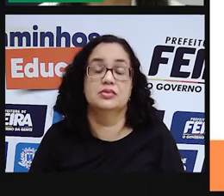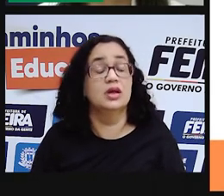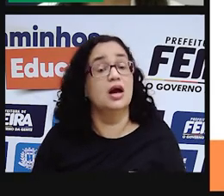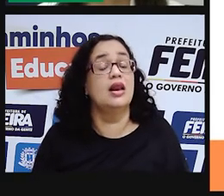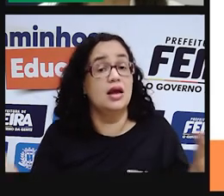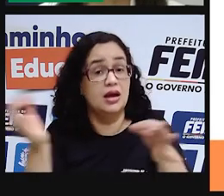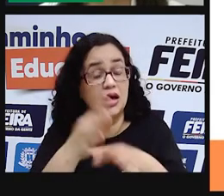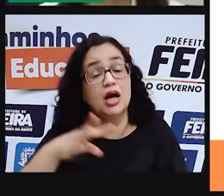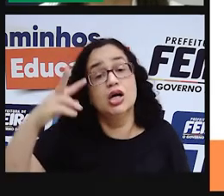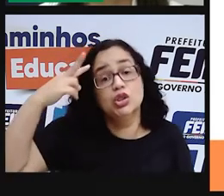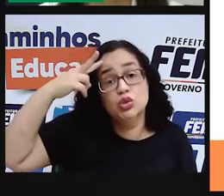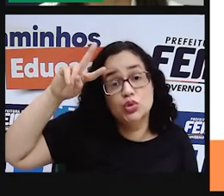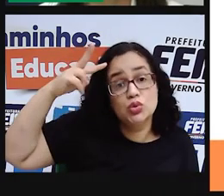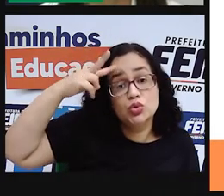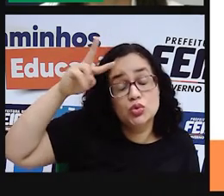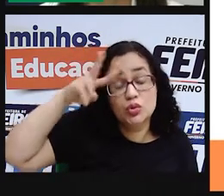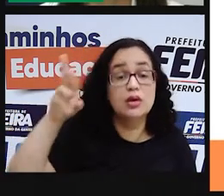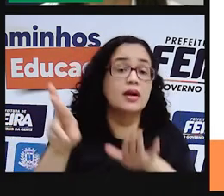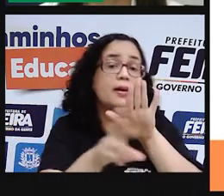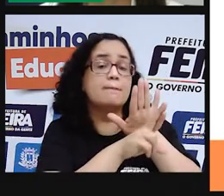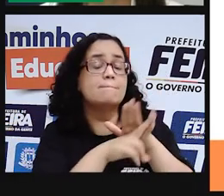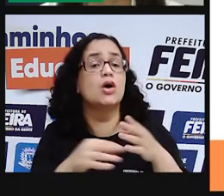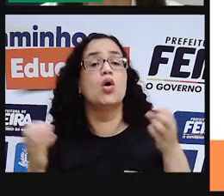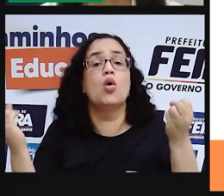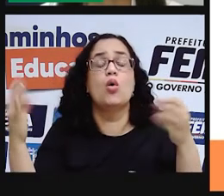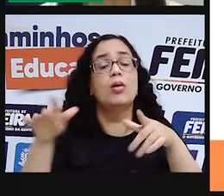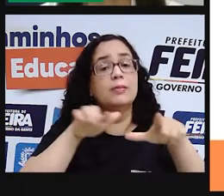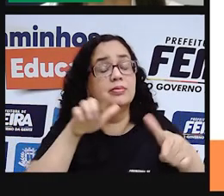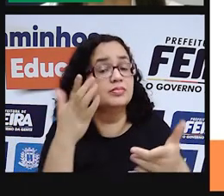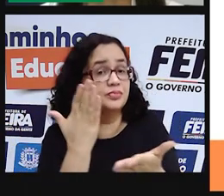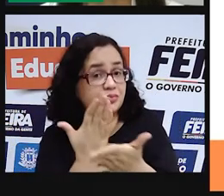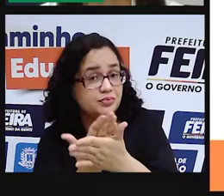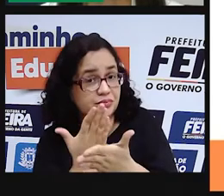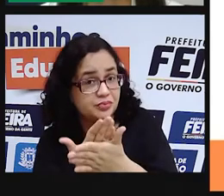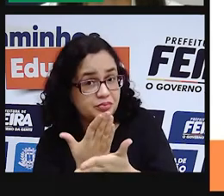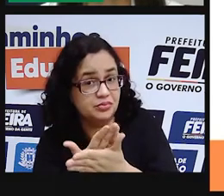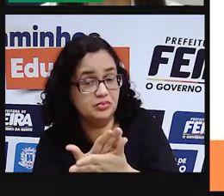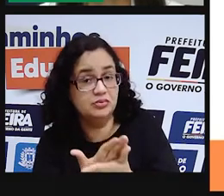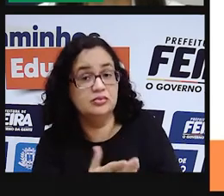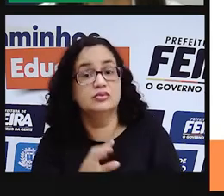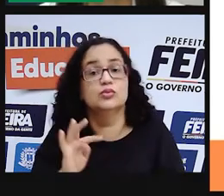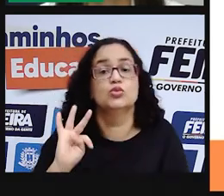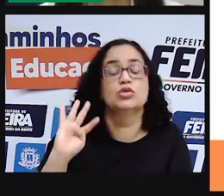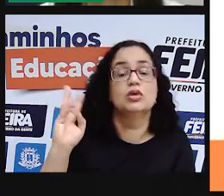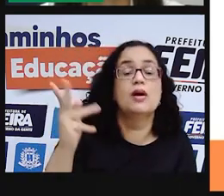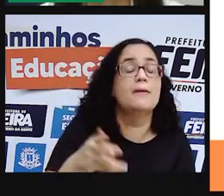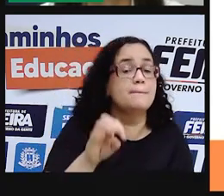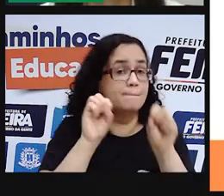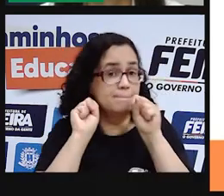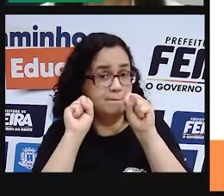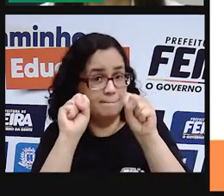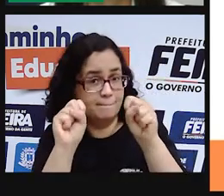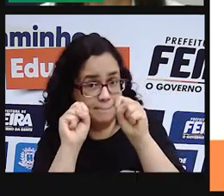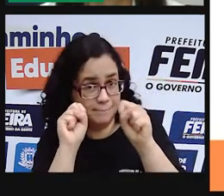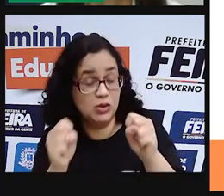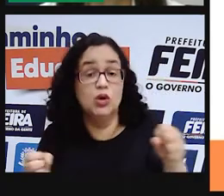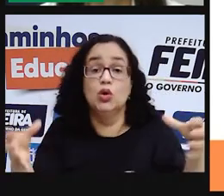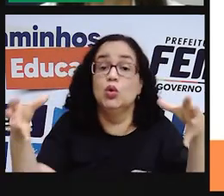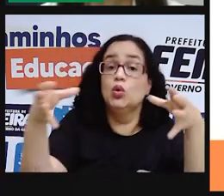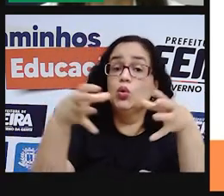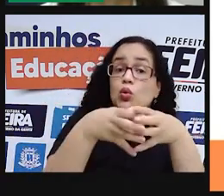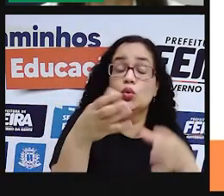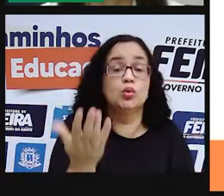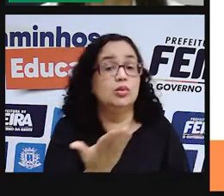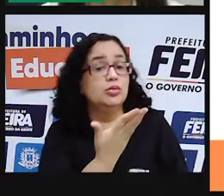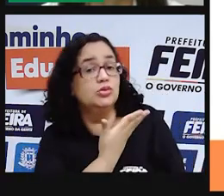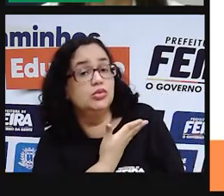O desfecho da história mostra como a questão trabalhada na história em quadrinho inteira pode surgir até em um grupo de